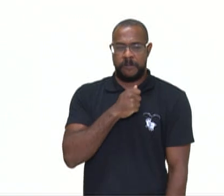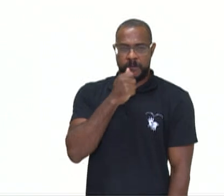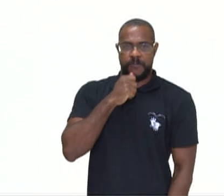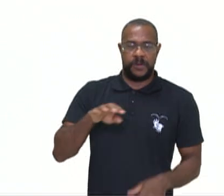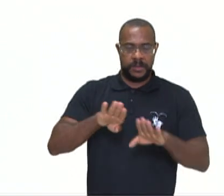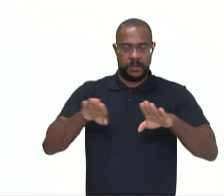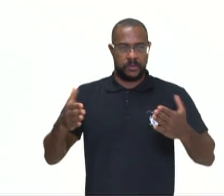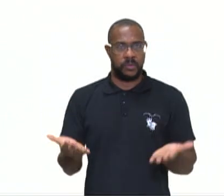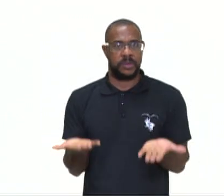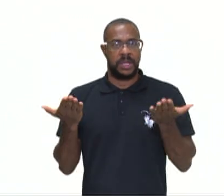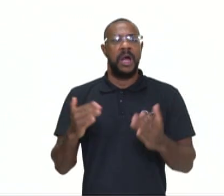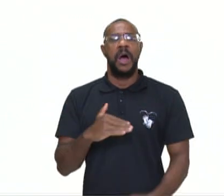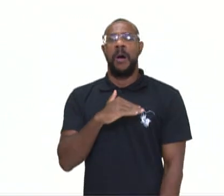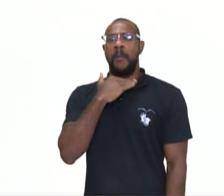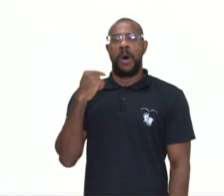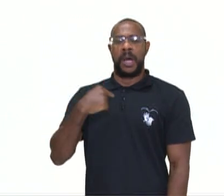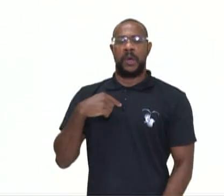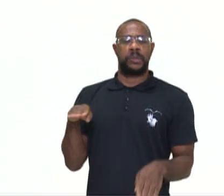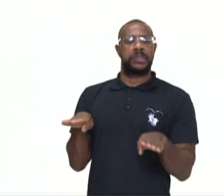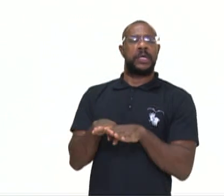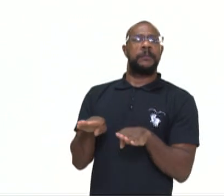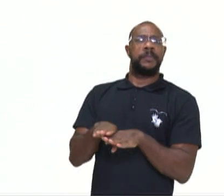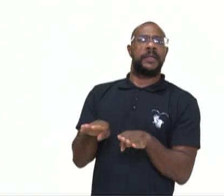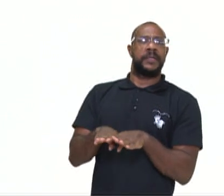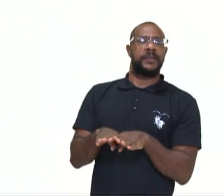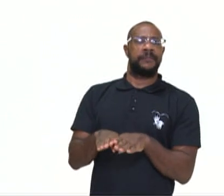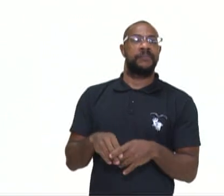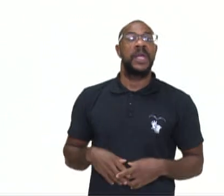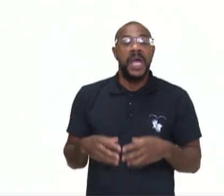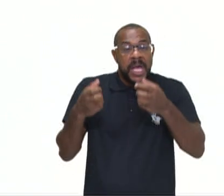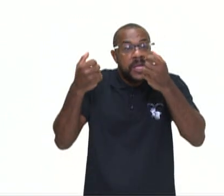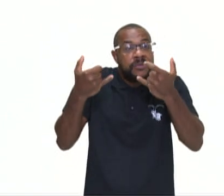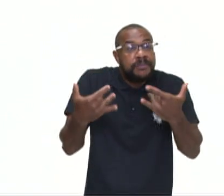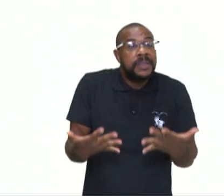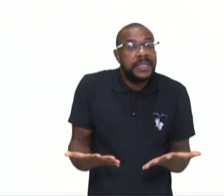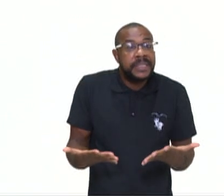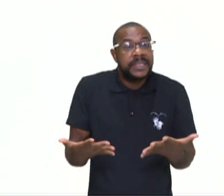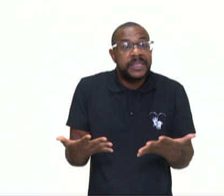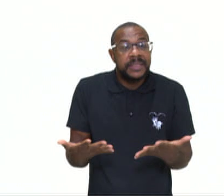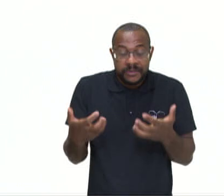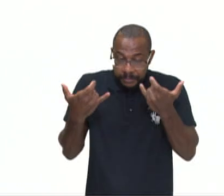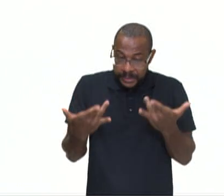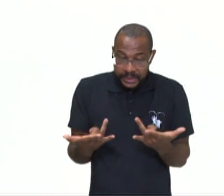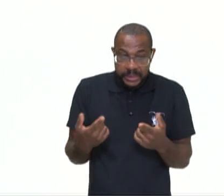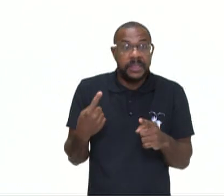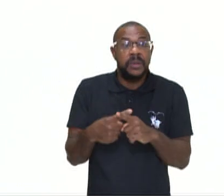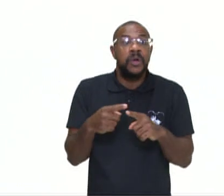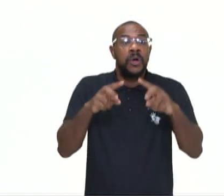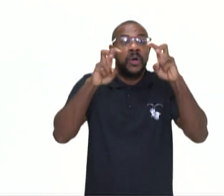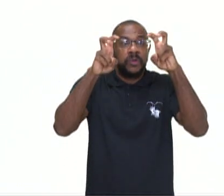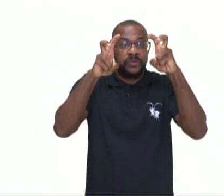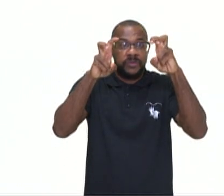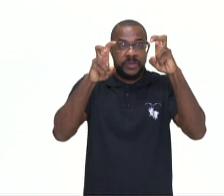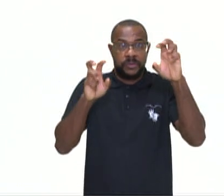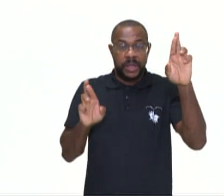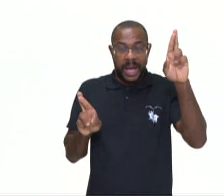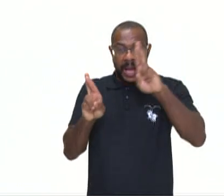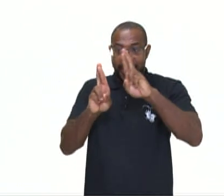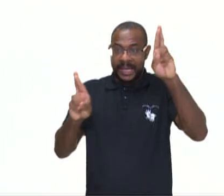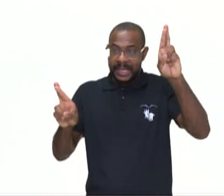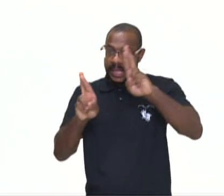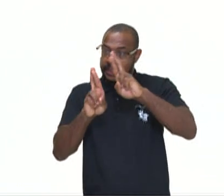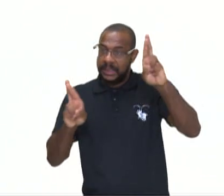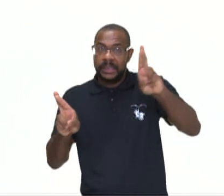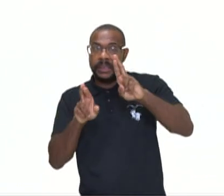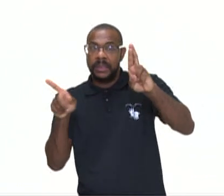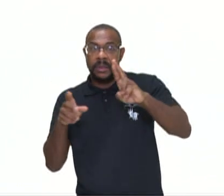prol do estilo. E explique a relação com o título, Profissão de Fé,